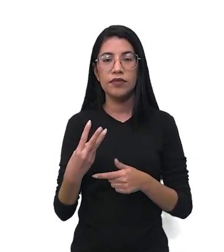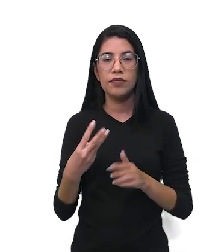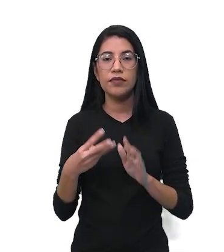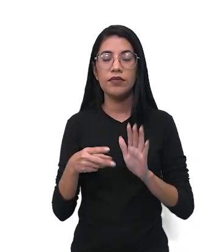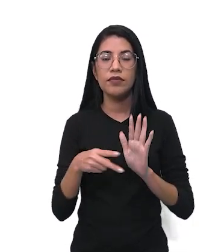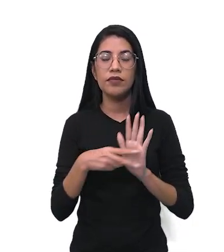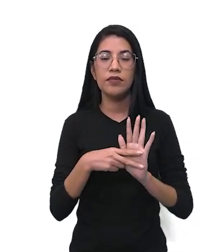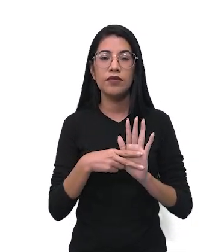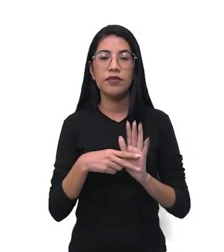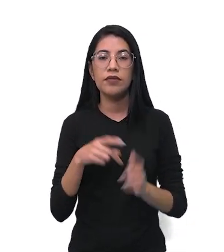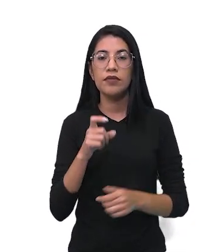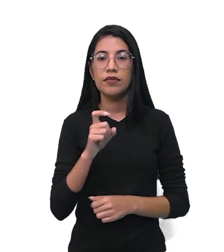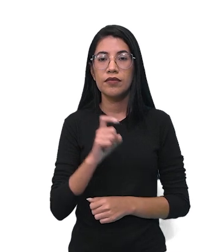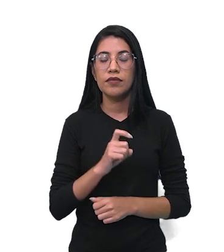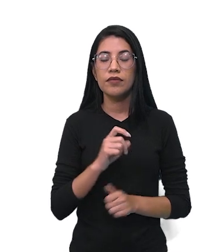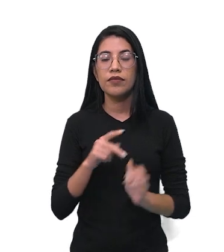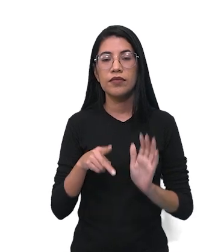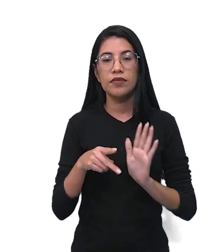x é igual a